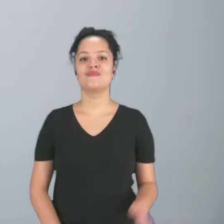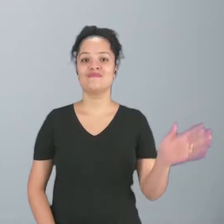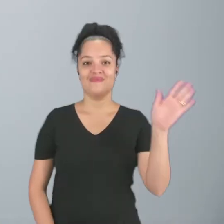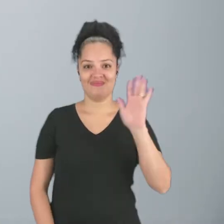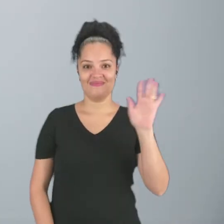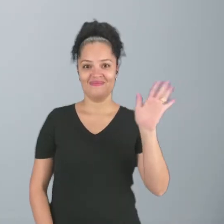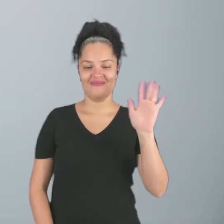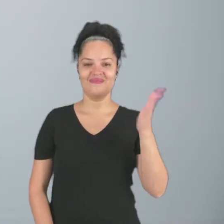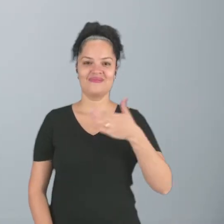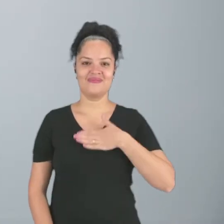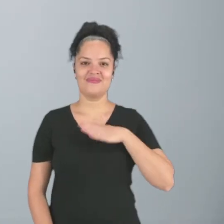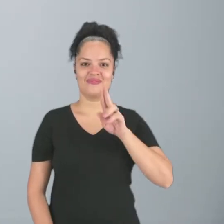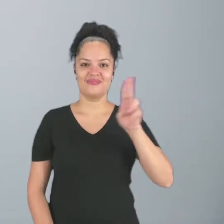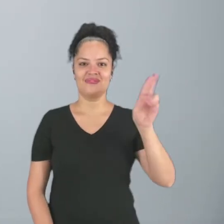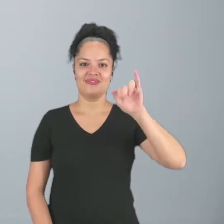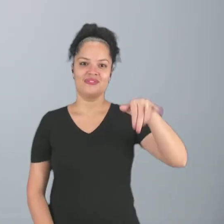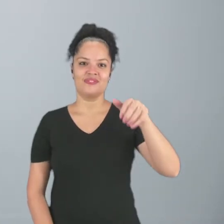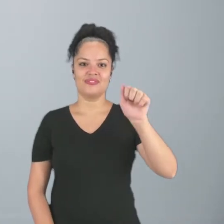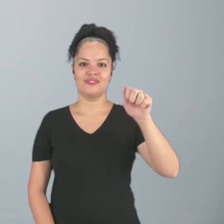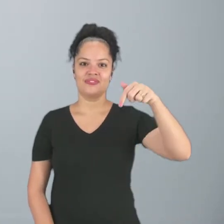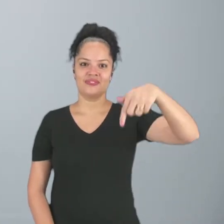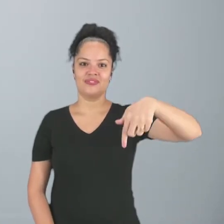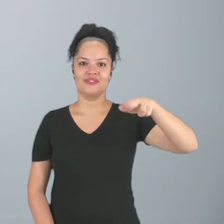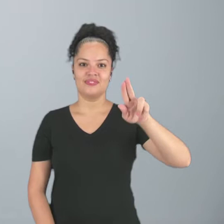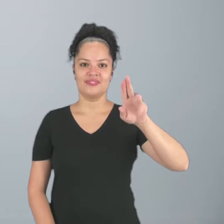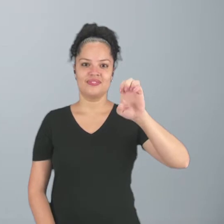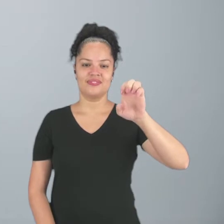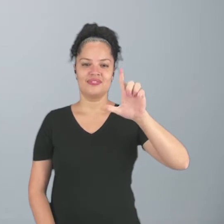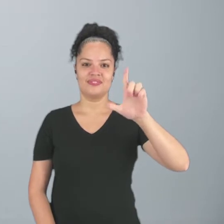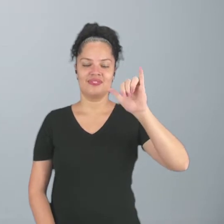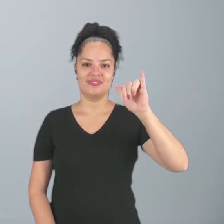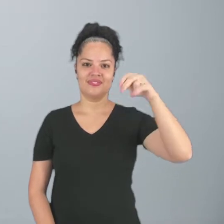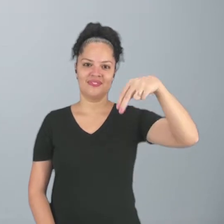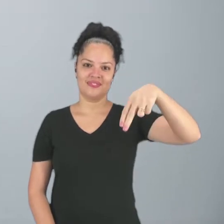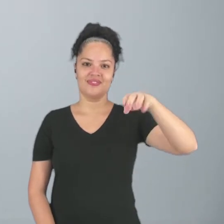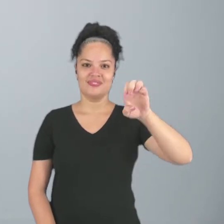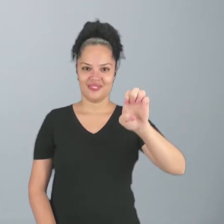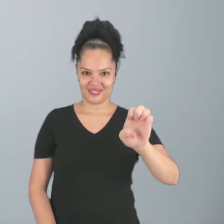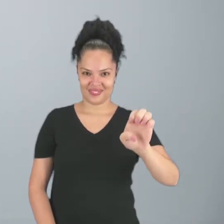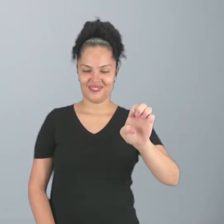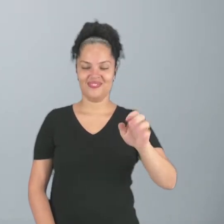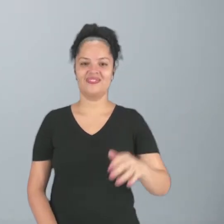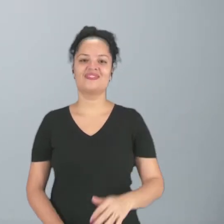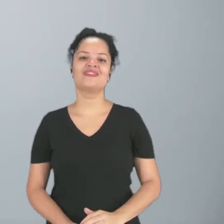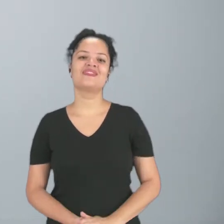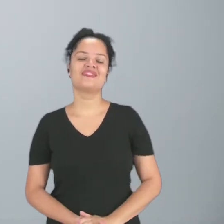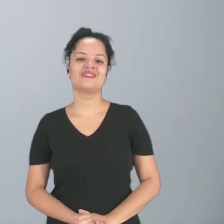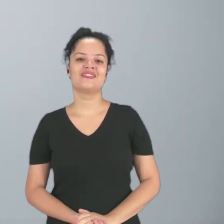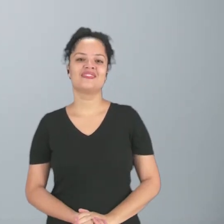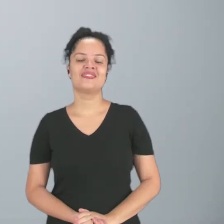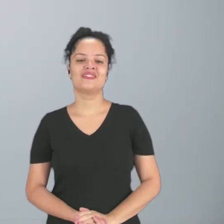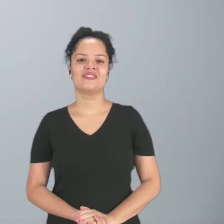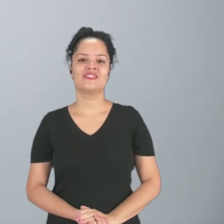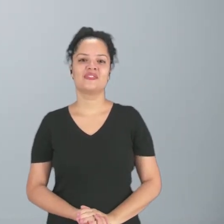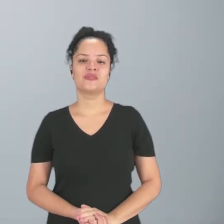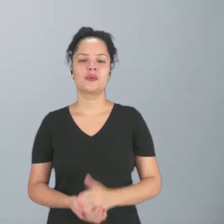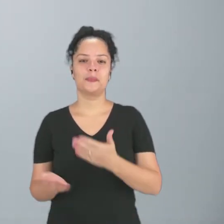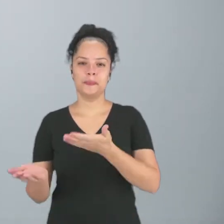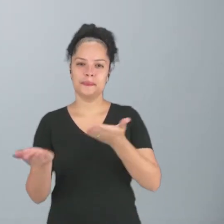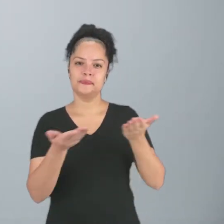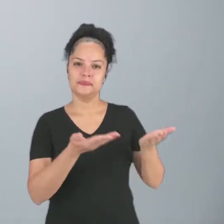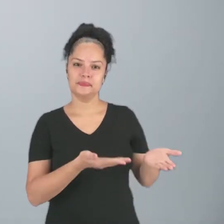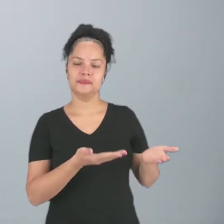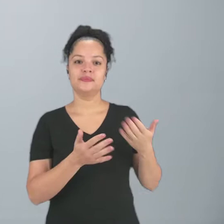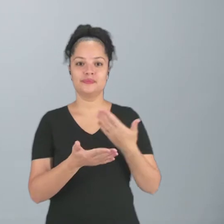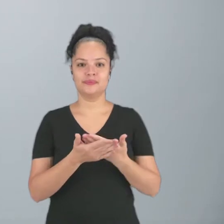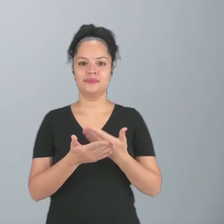Hello guys, my name is Jaqueline and welcome back to our English classes. Olá pessoal, meu nome é Jaqueline e sejam bem-vindos à